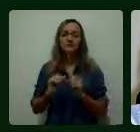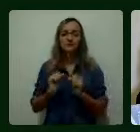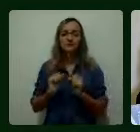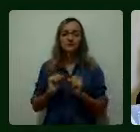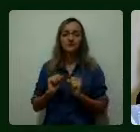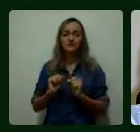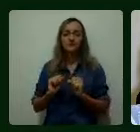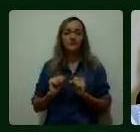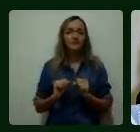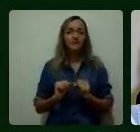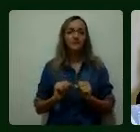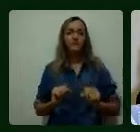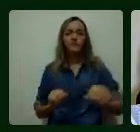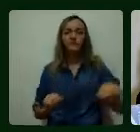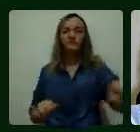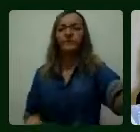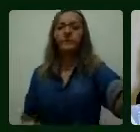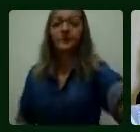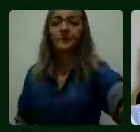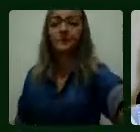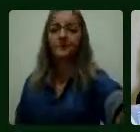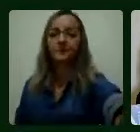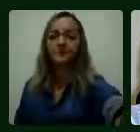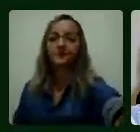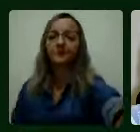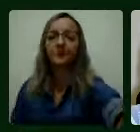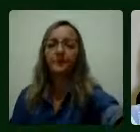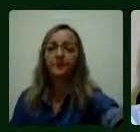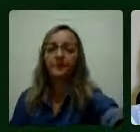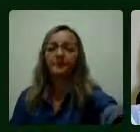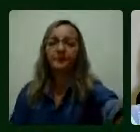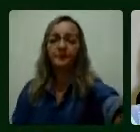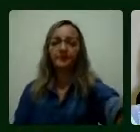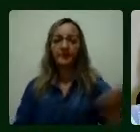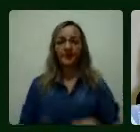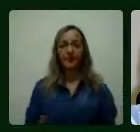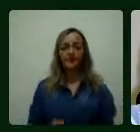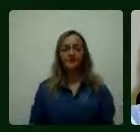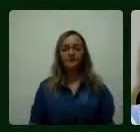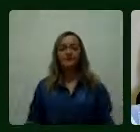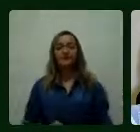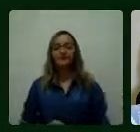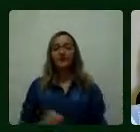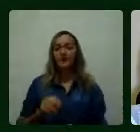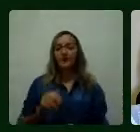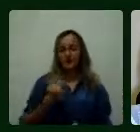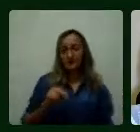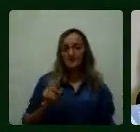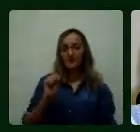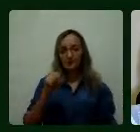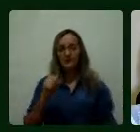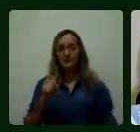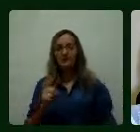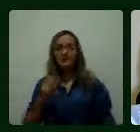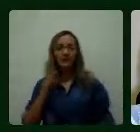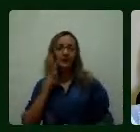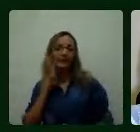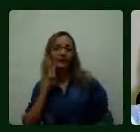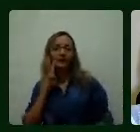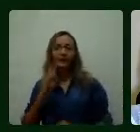ver o turismo de base comunitária, a gente está trabalhando, está dentro da bioeconomia. A conexão agro está dentro